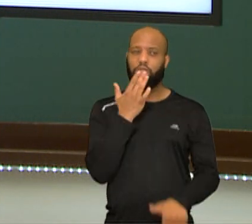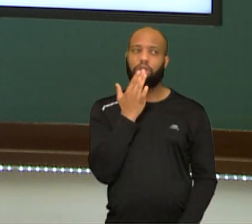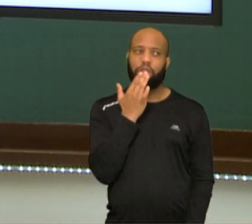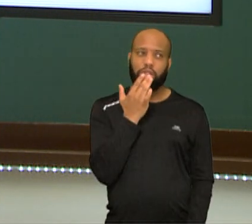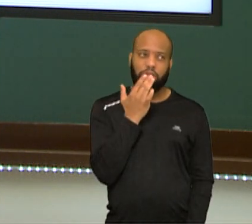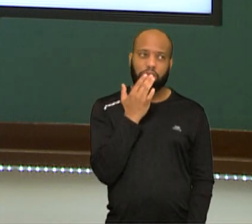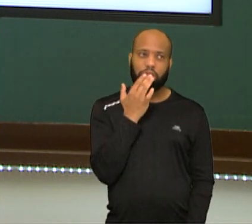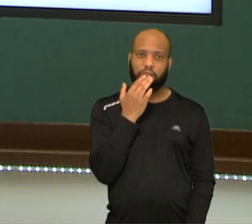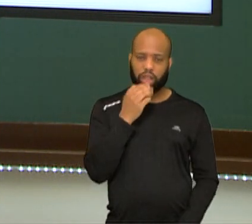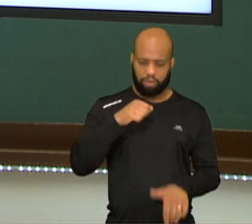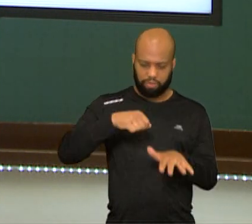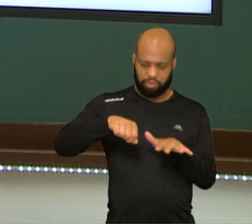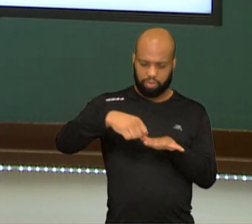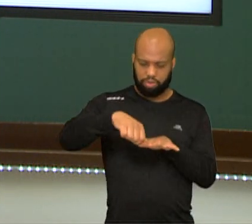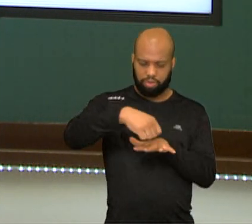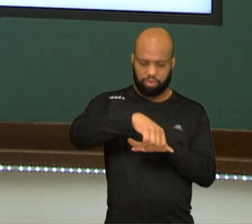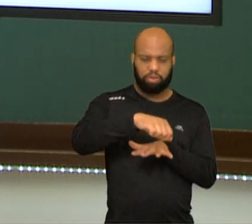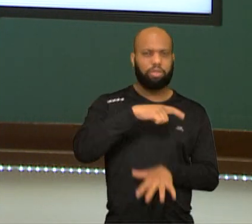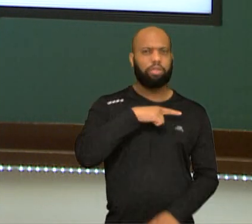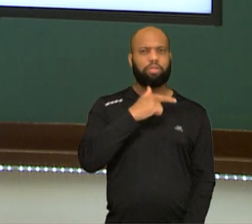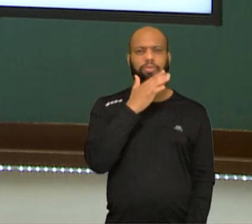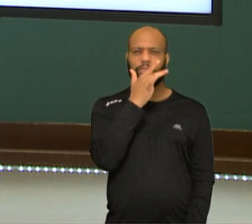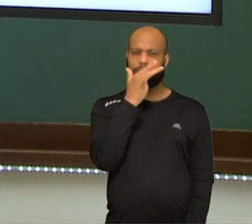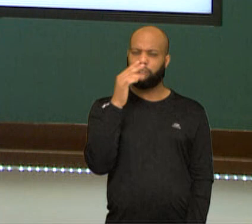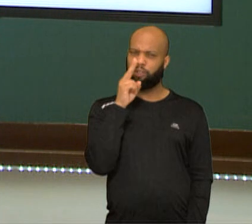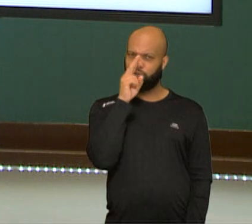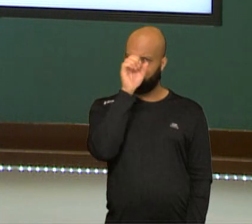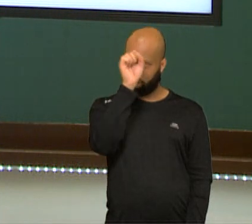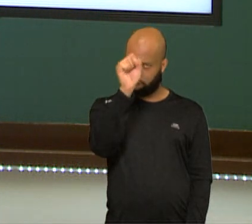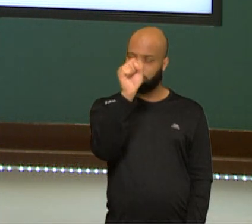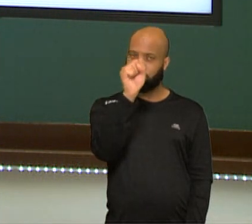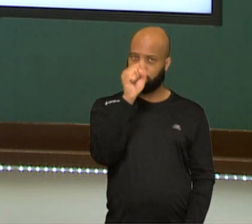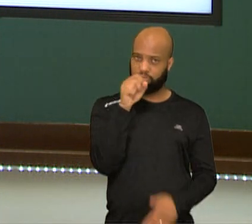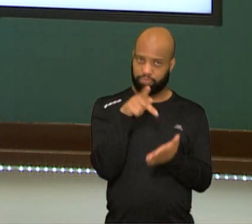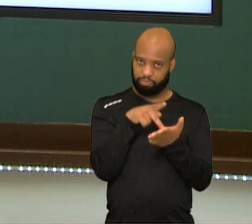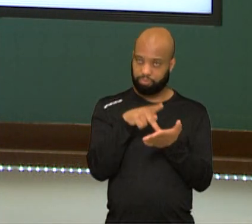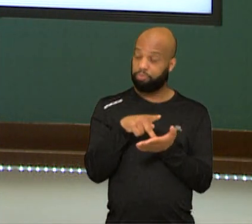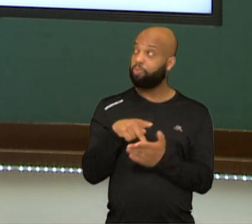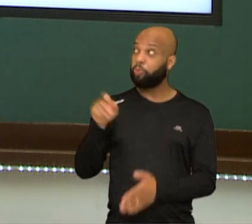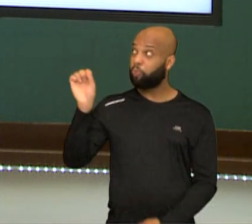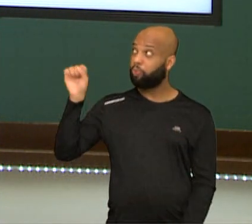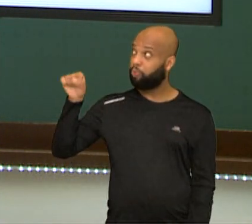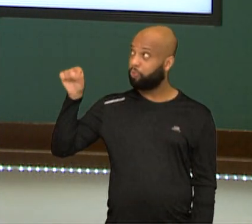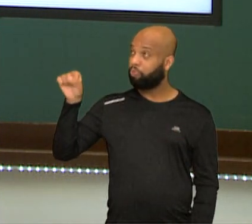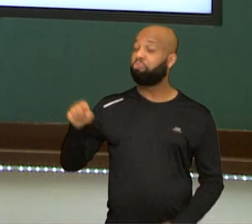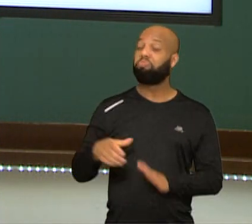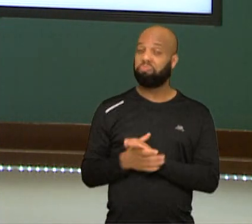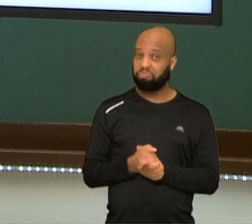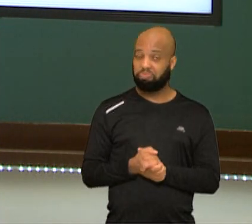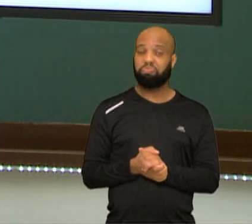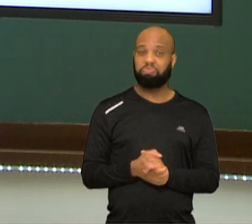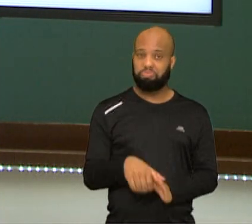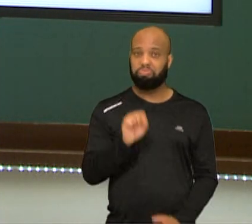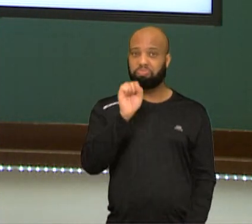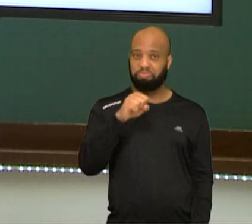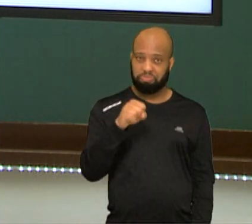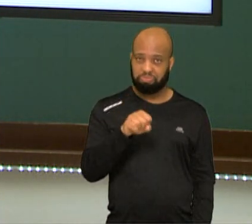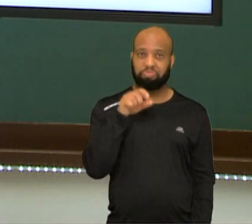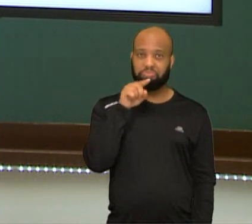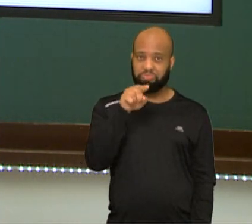esmalte das suas unhas e tem um cheiro meio forte, professor. Sim, você